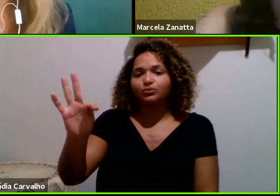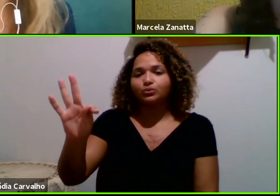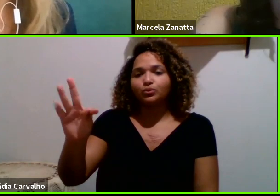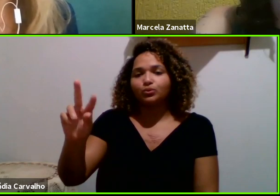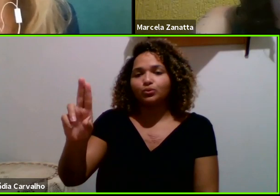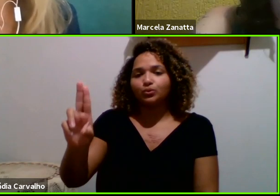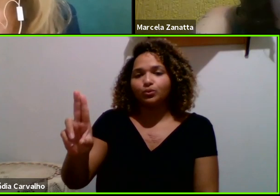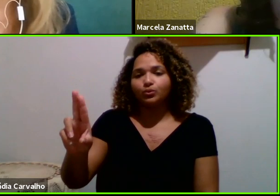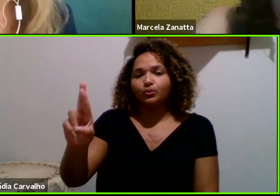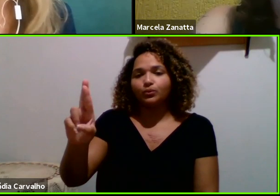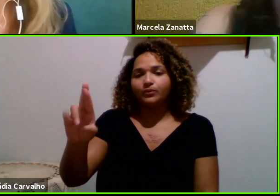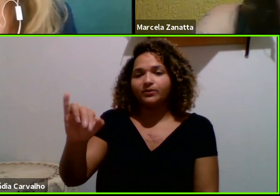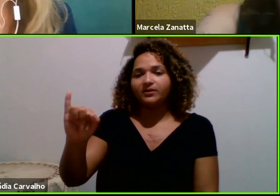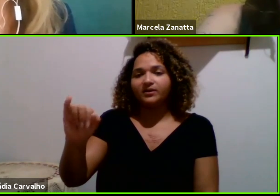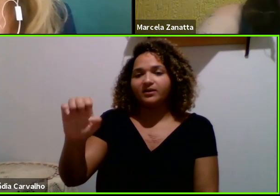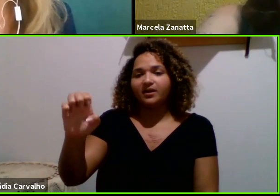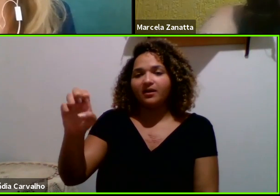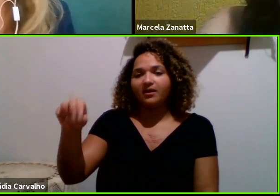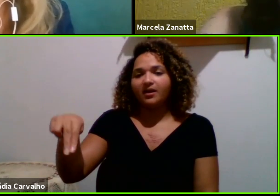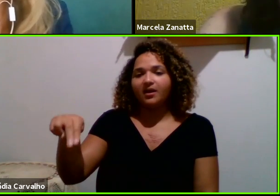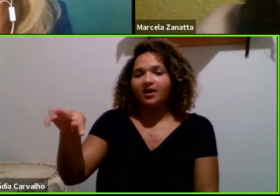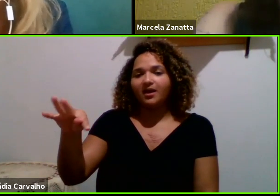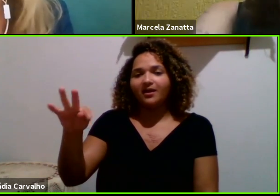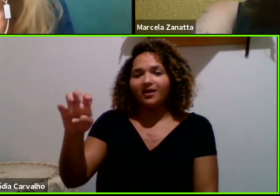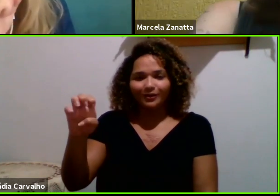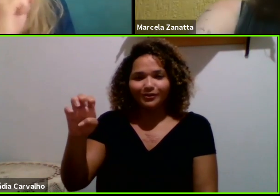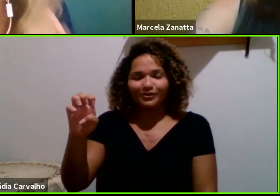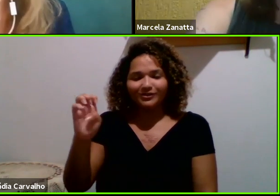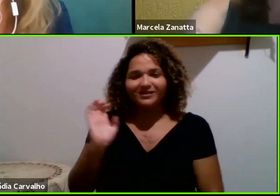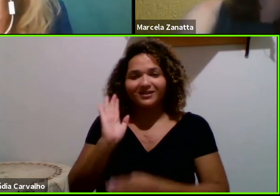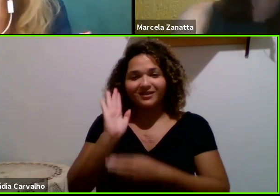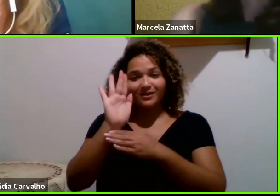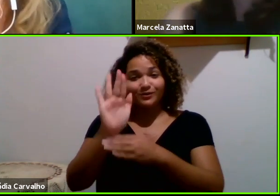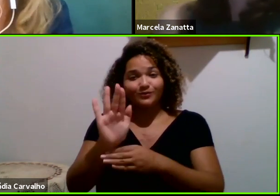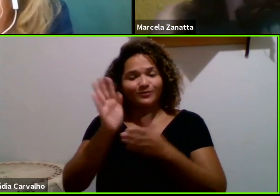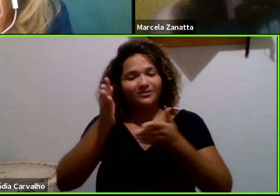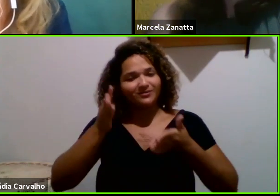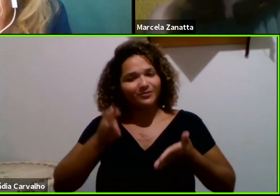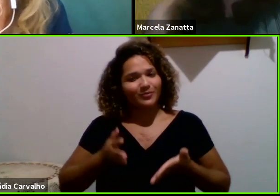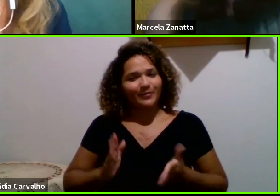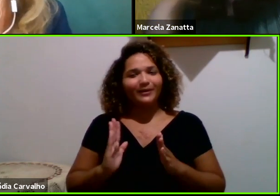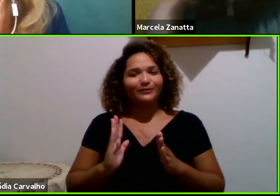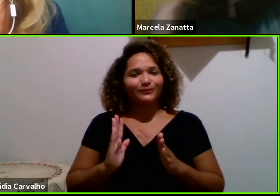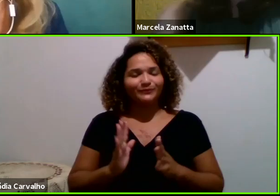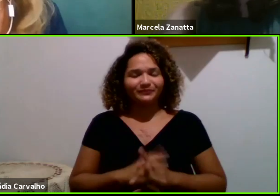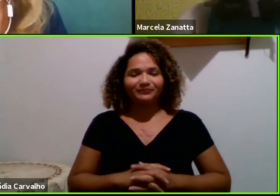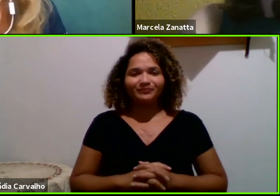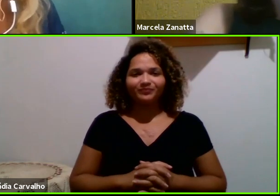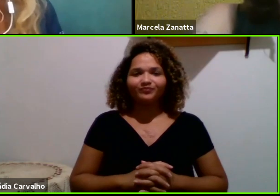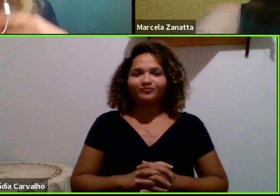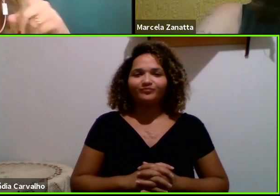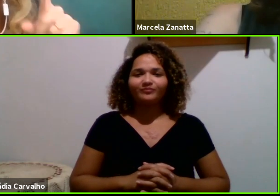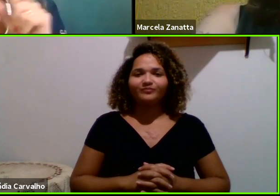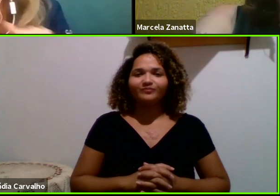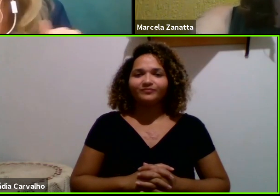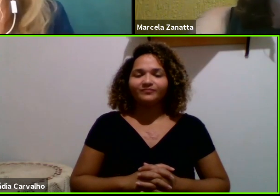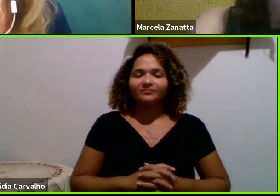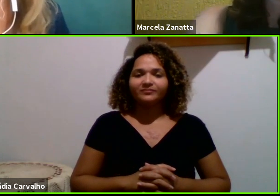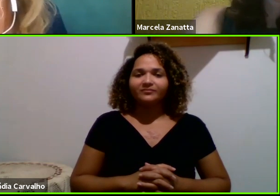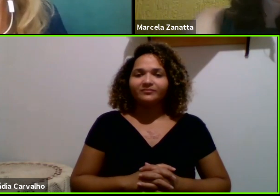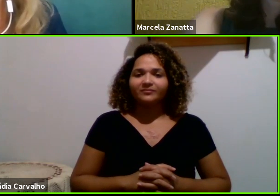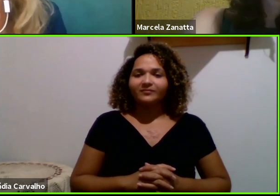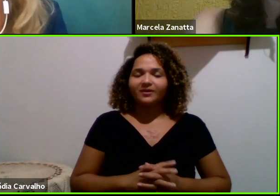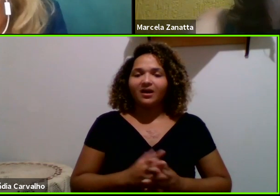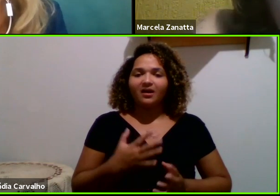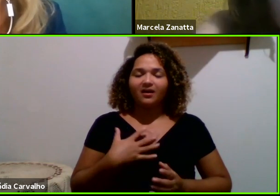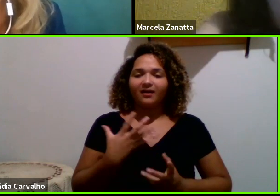gostaria de ressaltar alguns pontos positivos dessa admissão, até